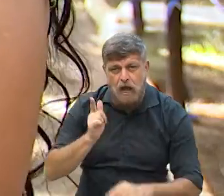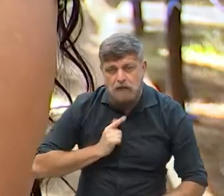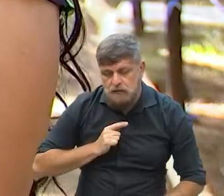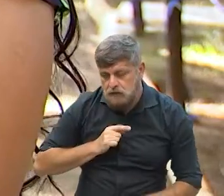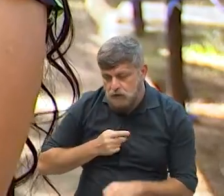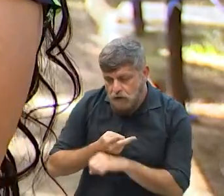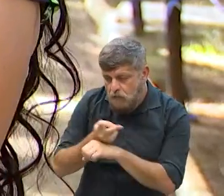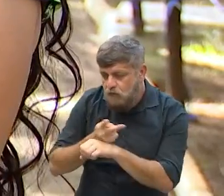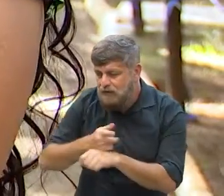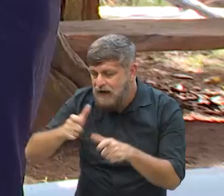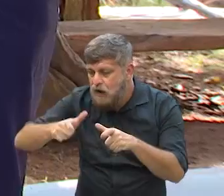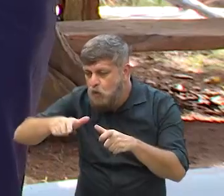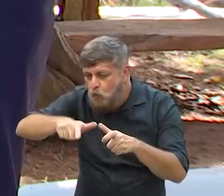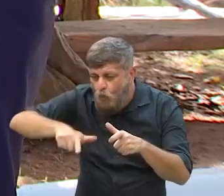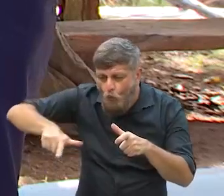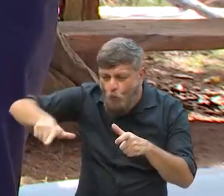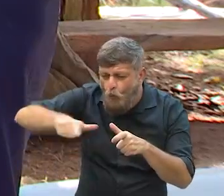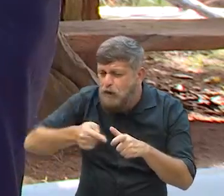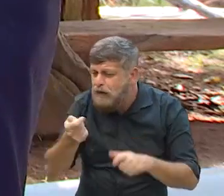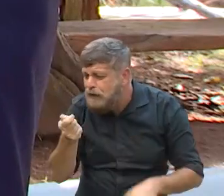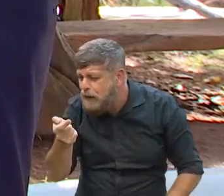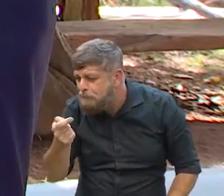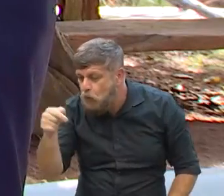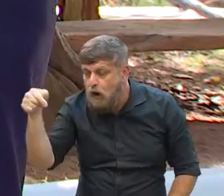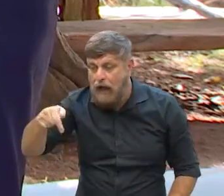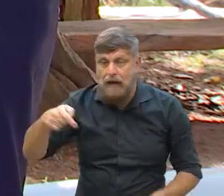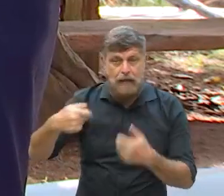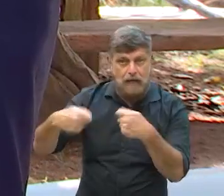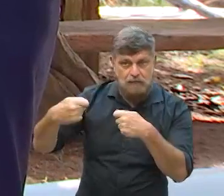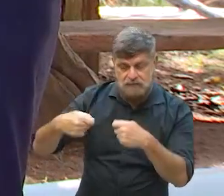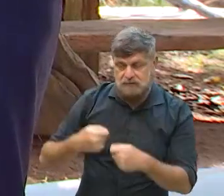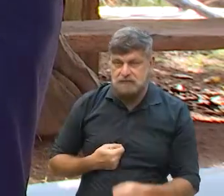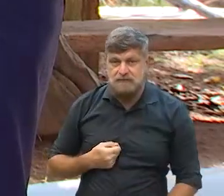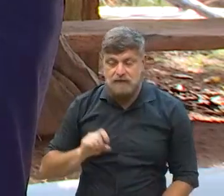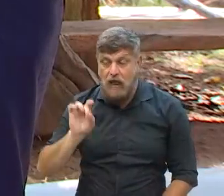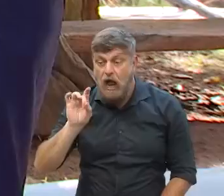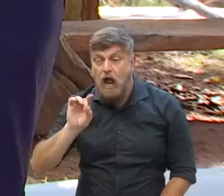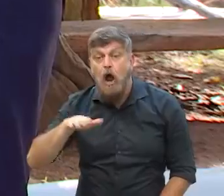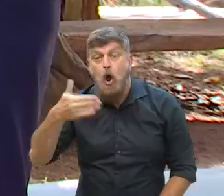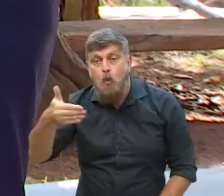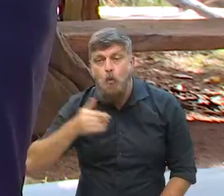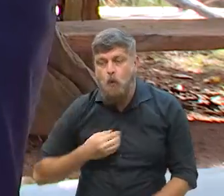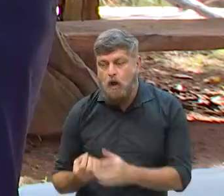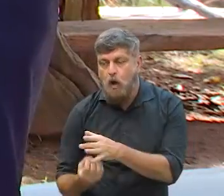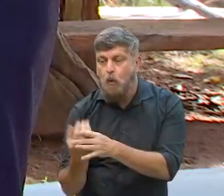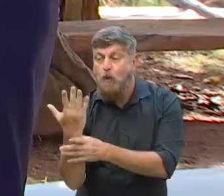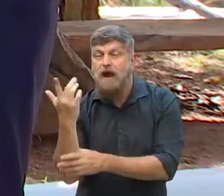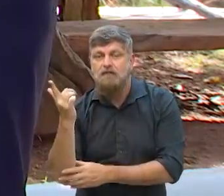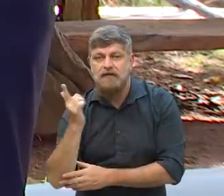menos favorecimento de plantio, menos cobertura vegetal, as espécies que a gente tem, né, que